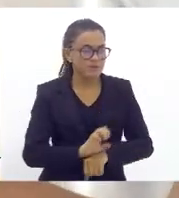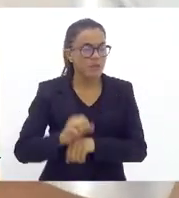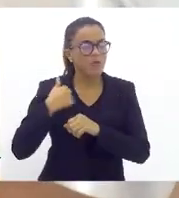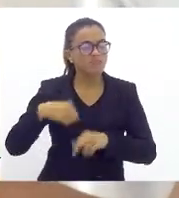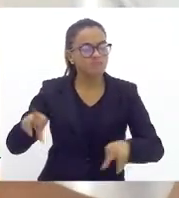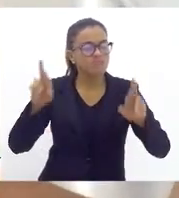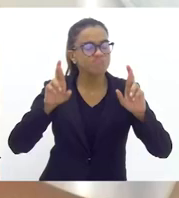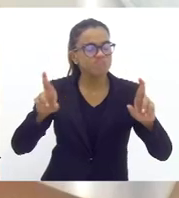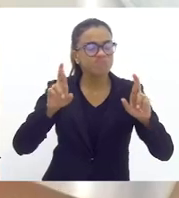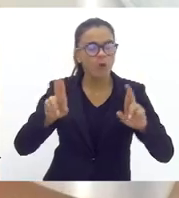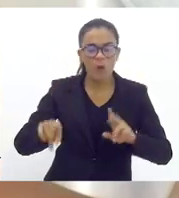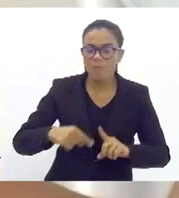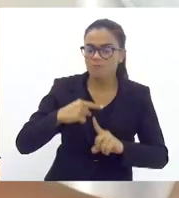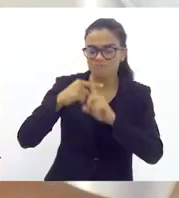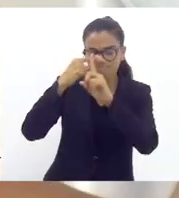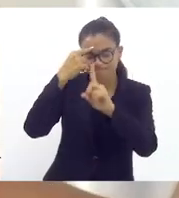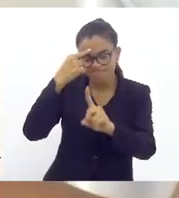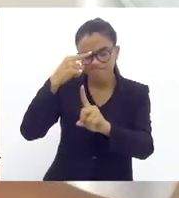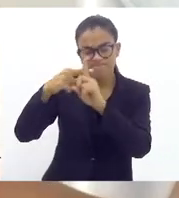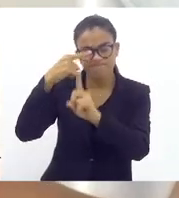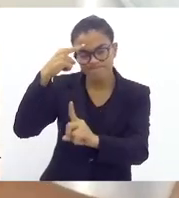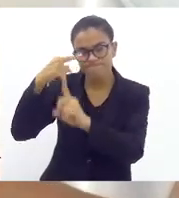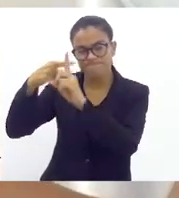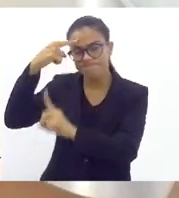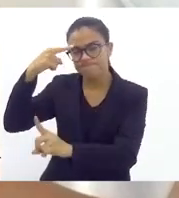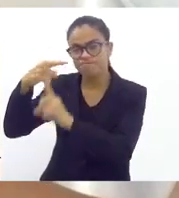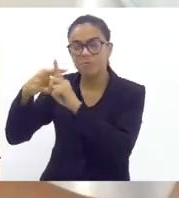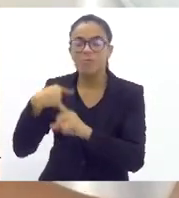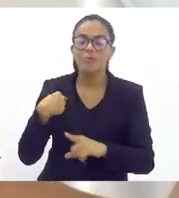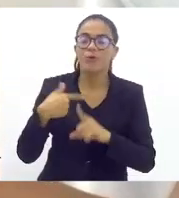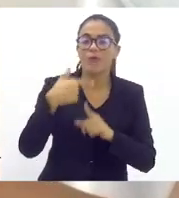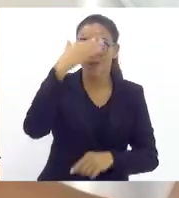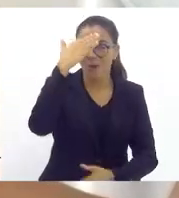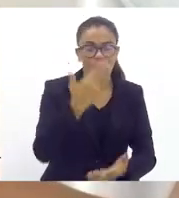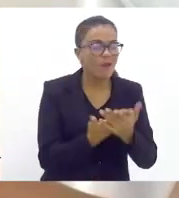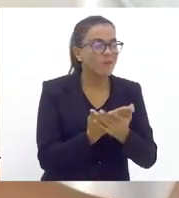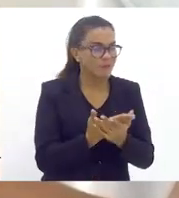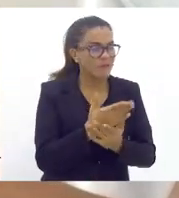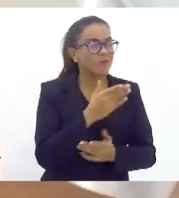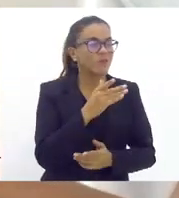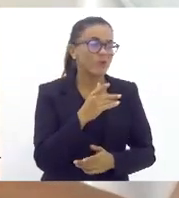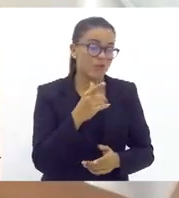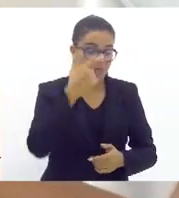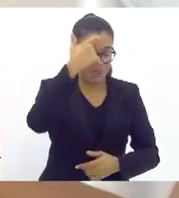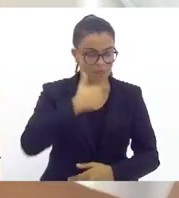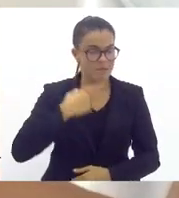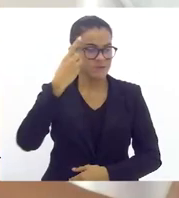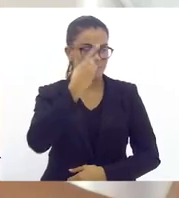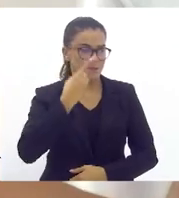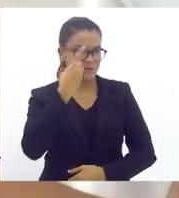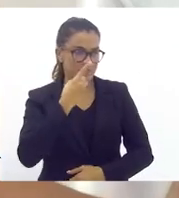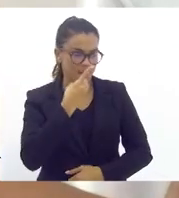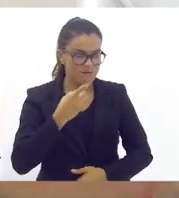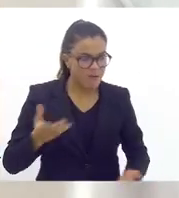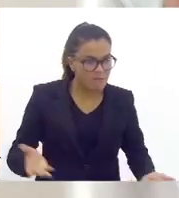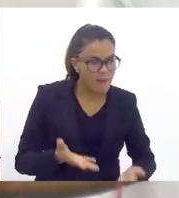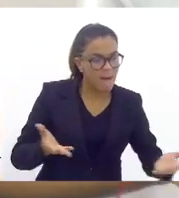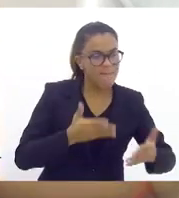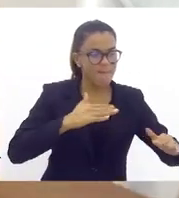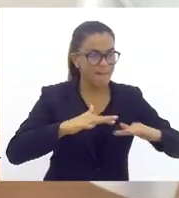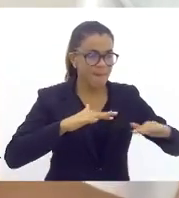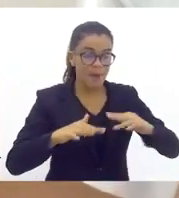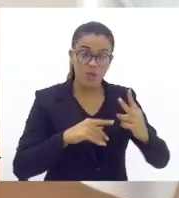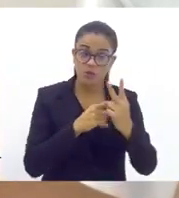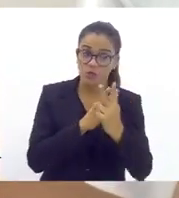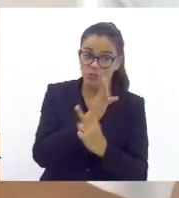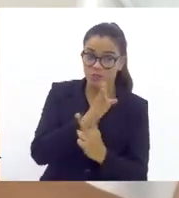esperançosa, otimista, primeiro porque eu acredito que essa mandata conta com a mobilização desses movimentos, dos